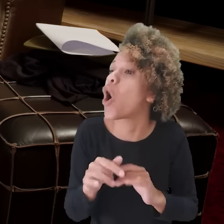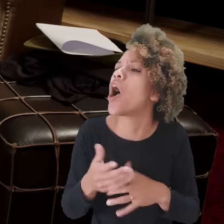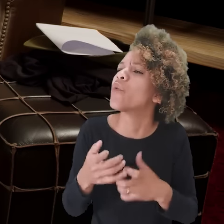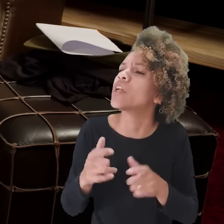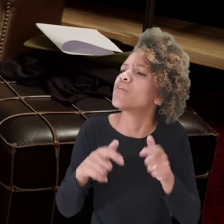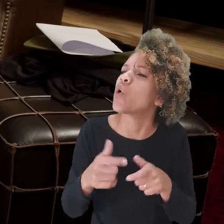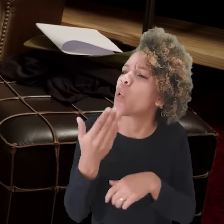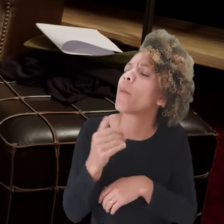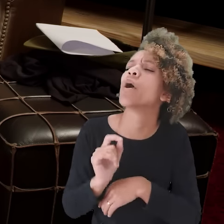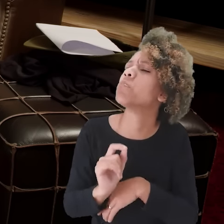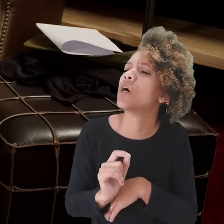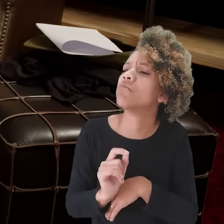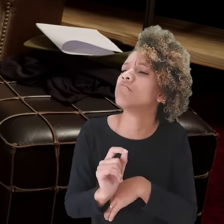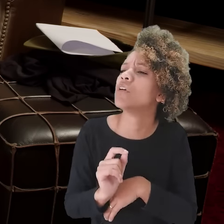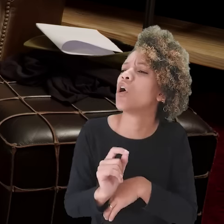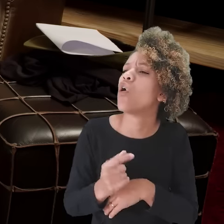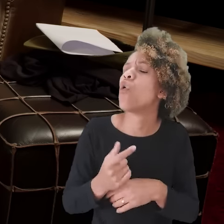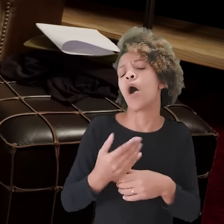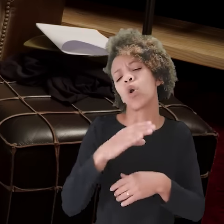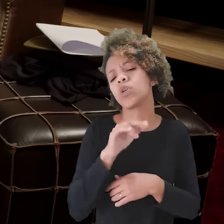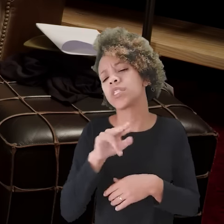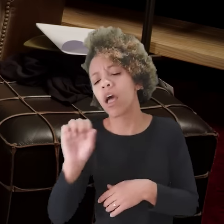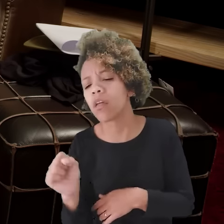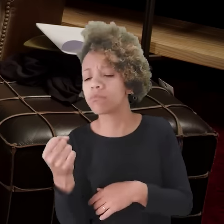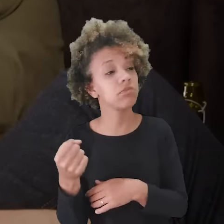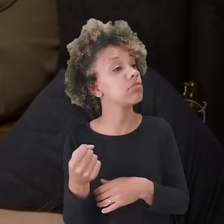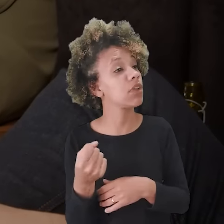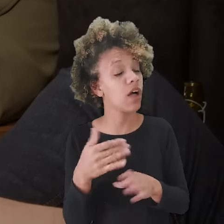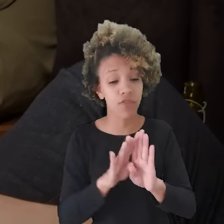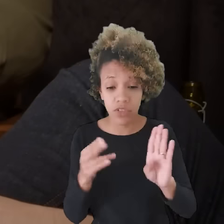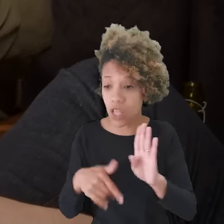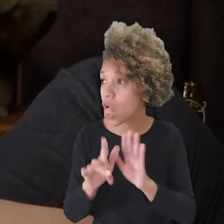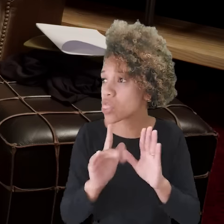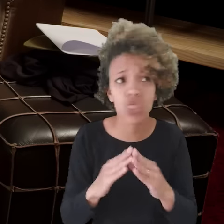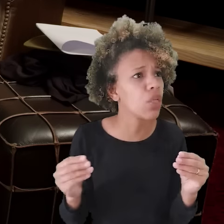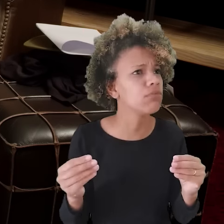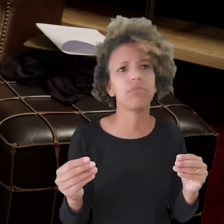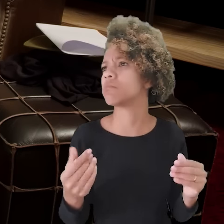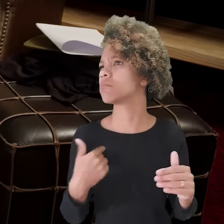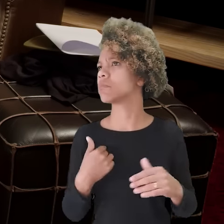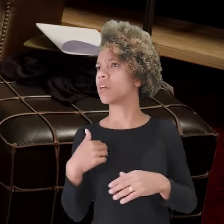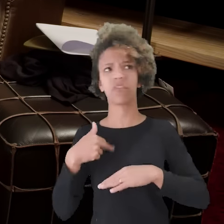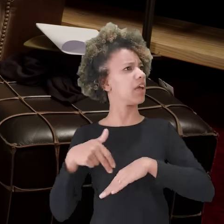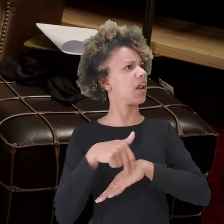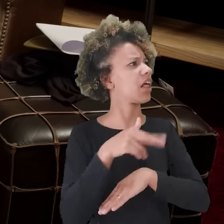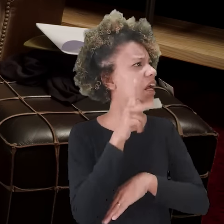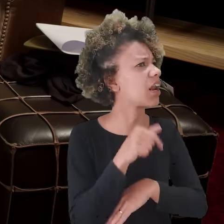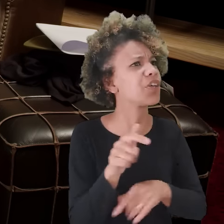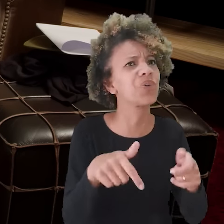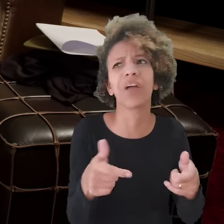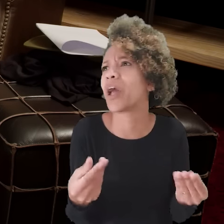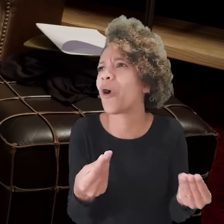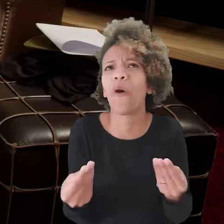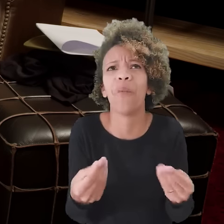Agora ela fala assim meu irmão queria te levar para comer uma uma costela e tomar um chopp esse valor Daí o cara entra e sobe onde está uma varanda linda e tu fala